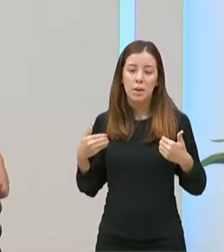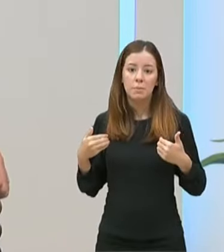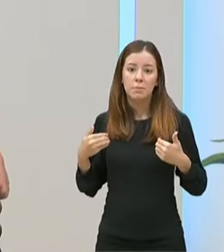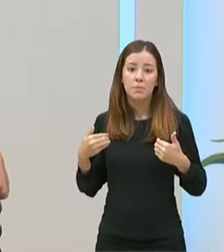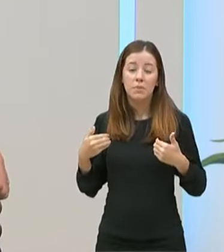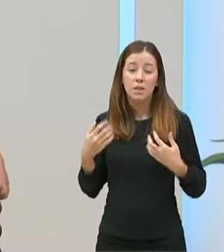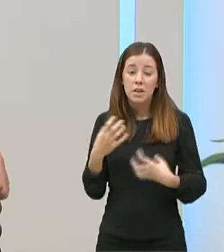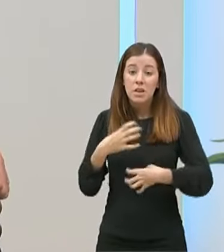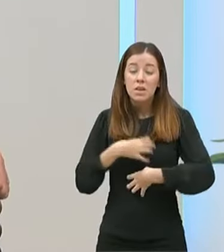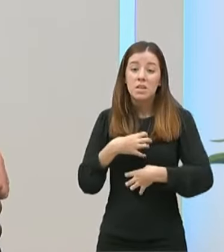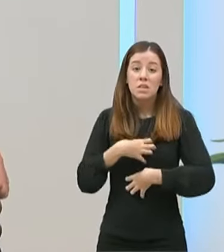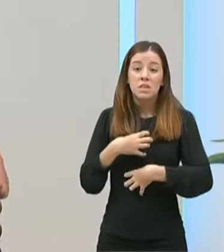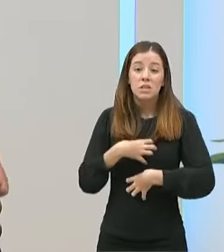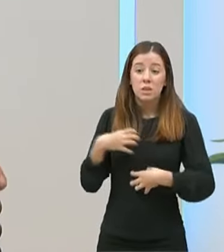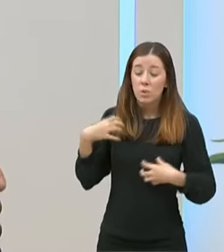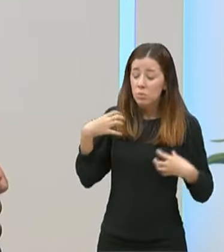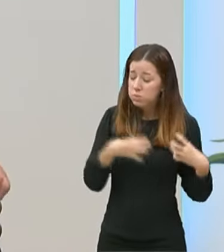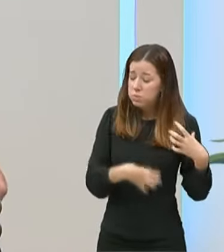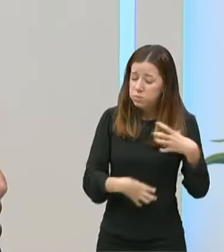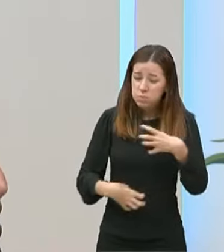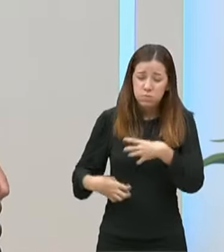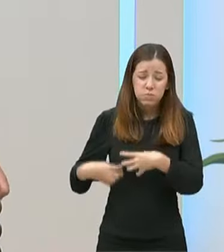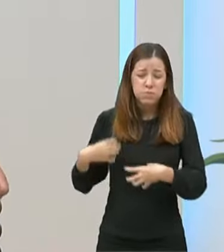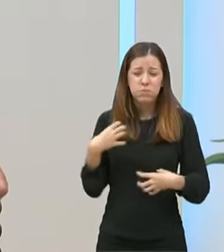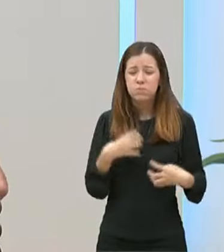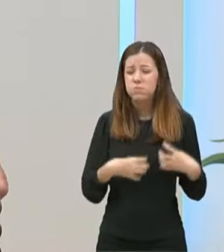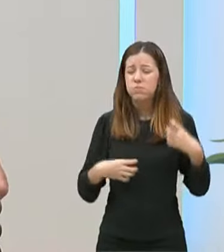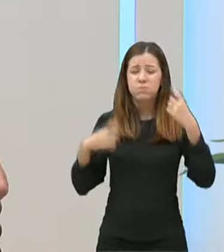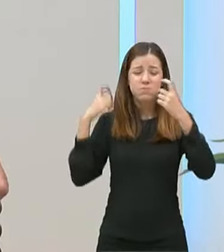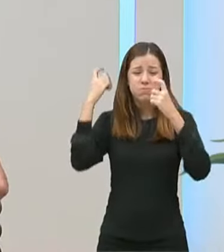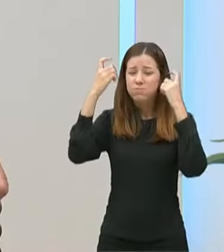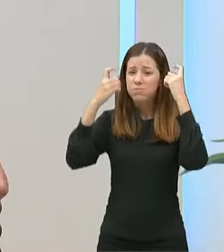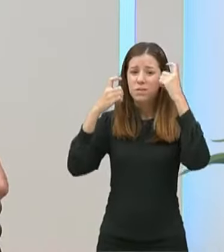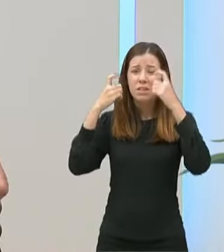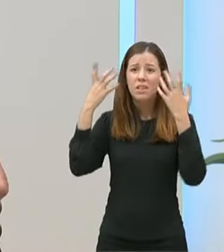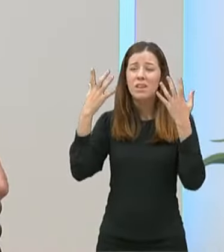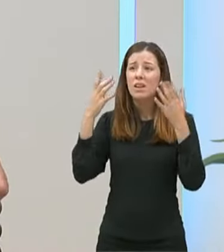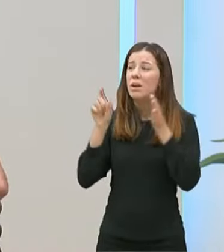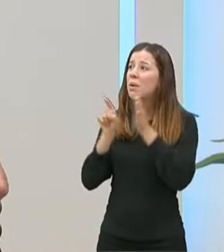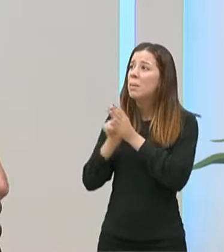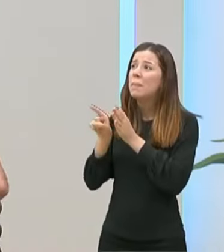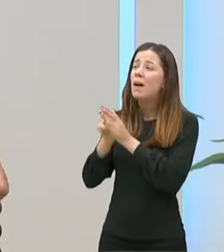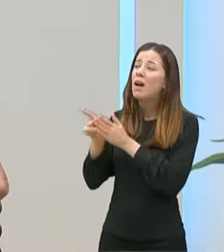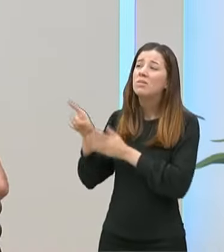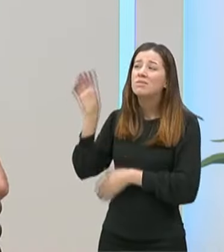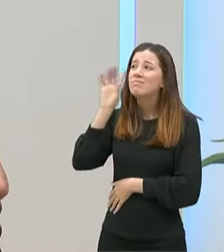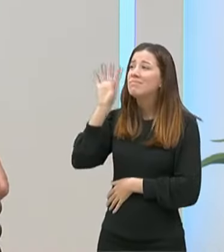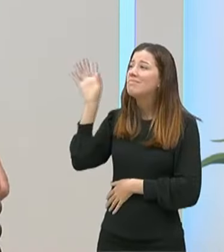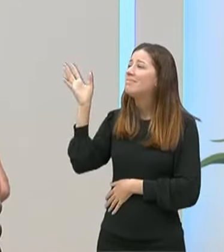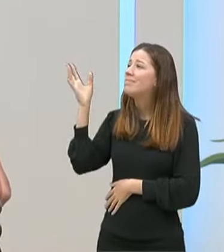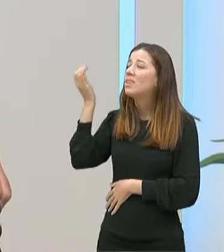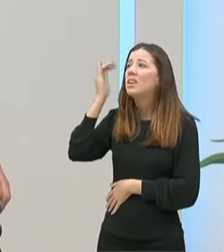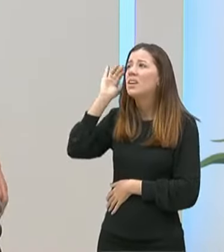muitas angústias e tristezas, interrogações não respondidas e